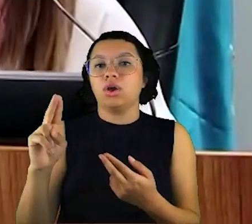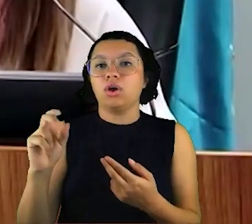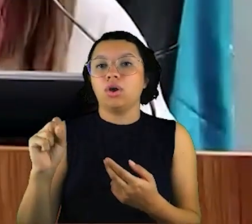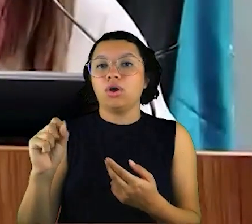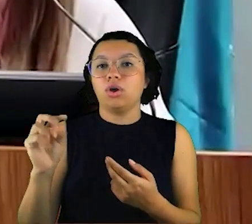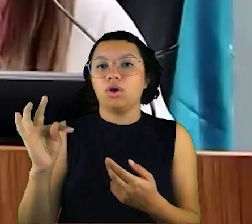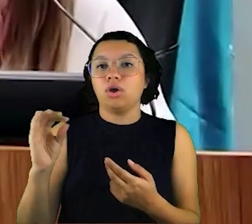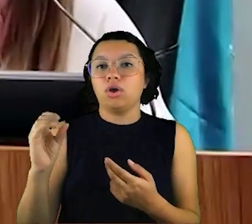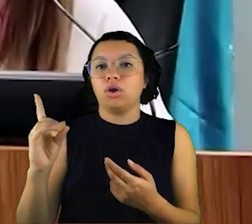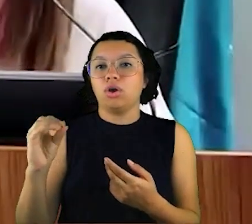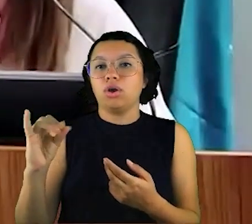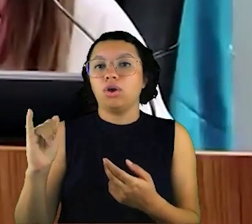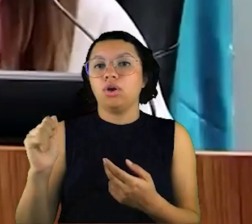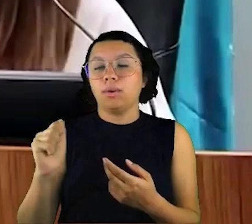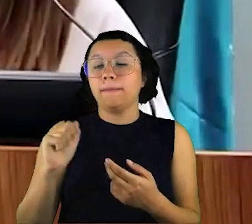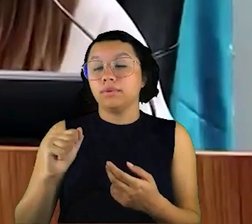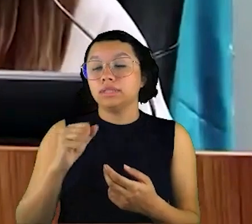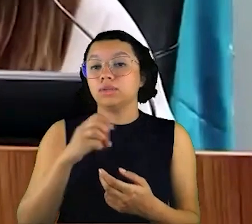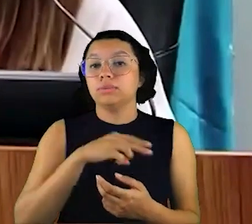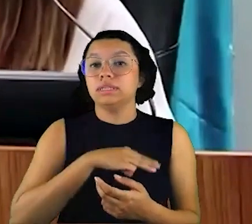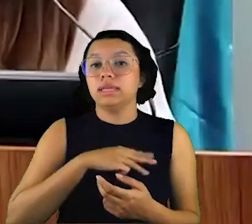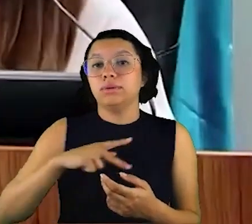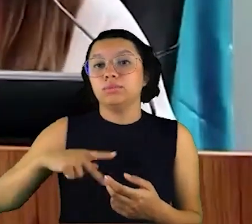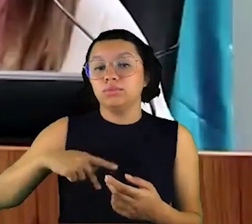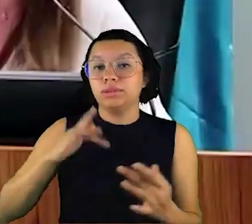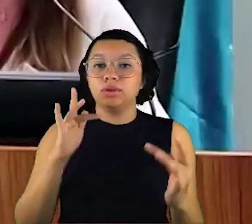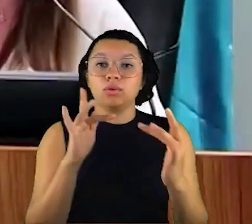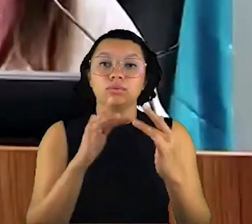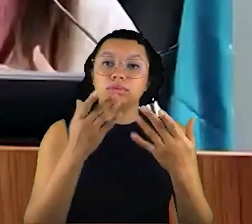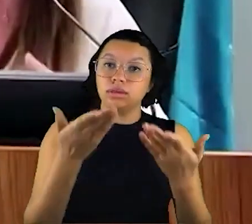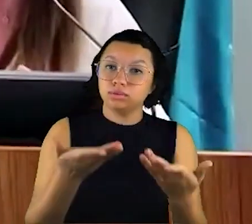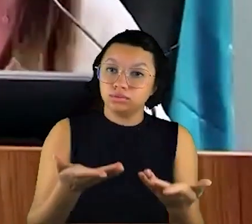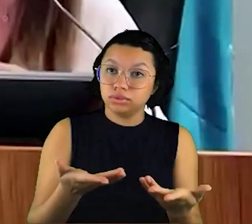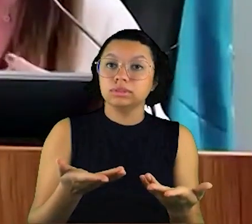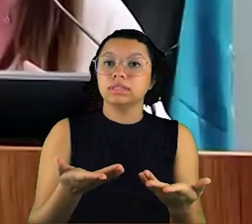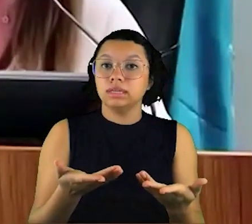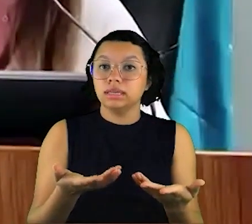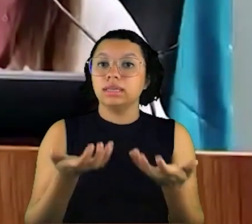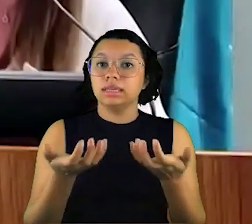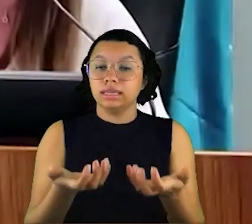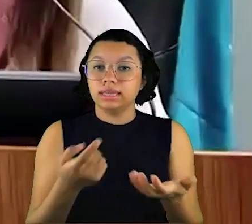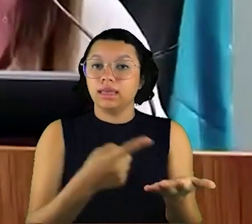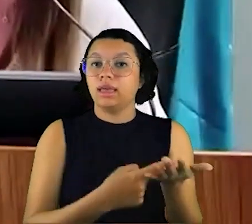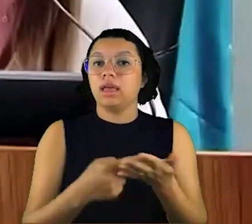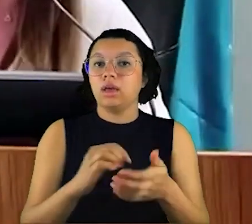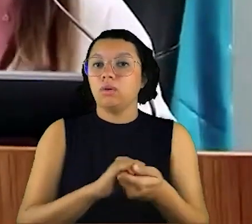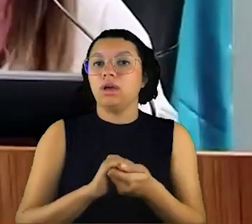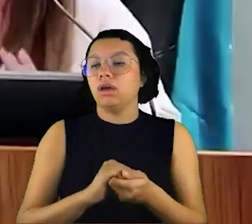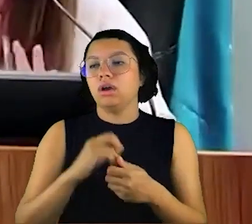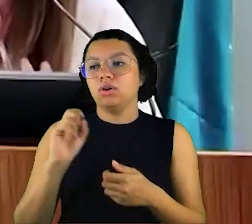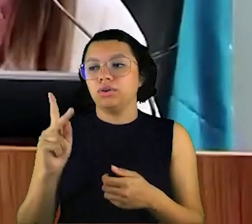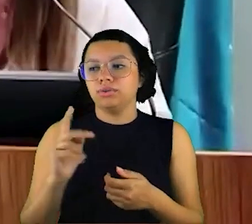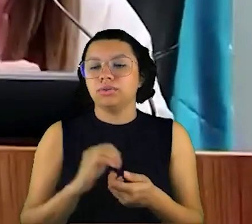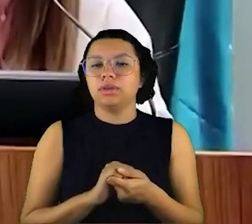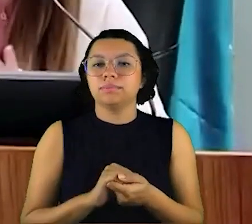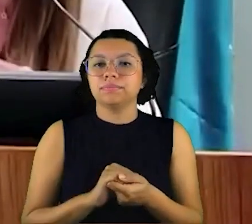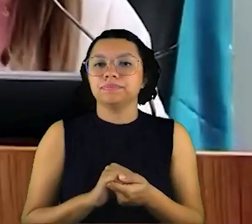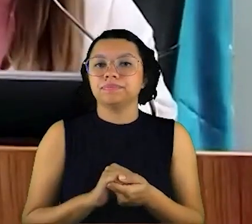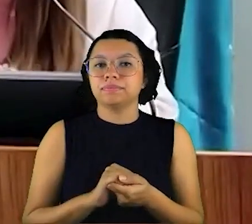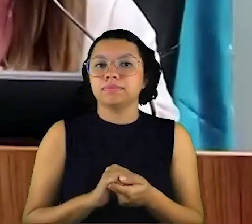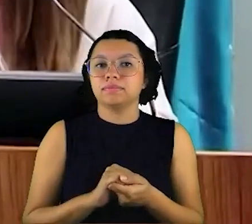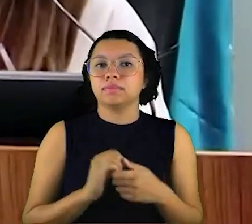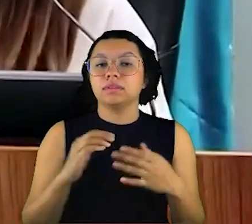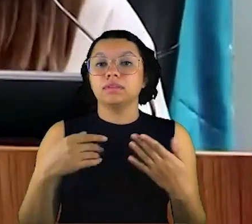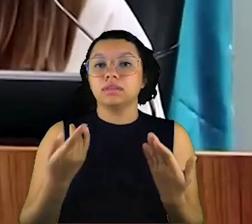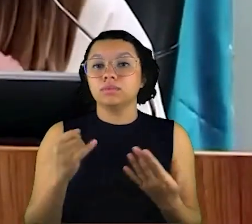na audiência de custódia? Olha, pode ser que o Ministério Público entre em contato com o senhor, né? Pode ser que ele venha propor um acordo no centro. Ah, tá bom. Então ele saía mais ou menos.